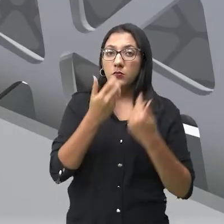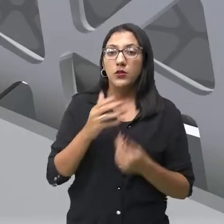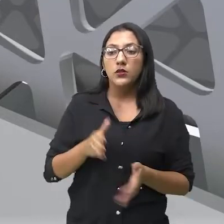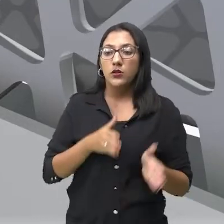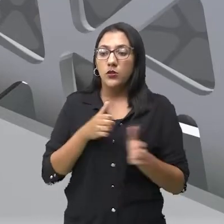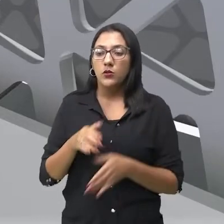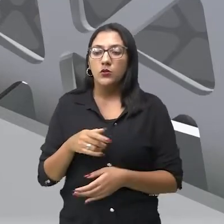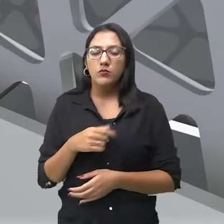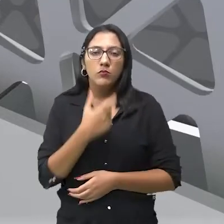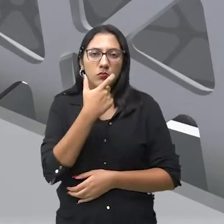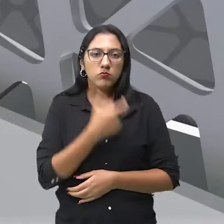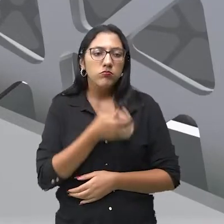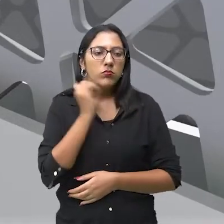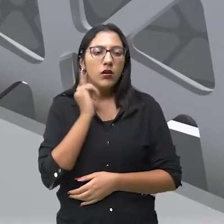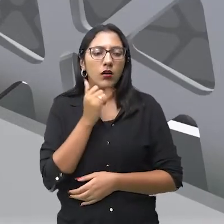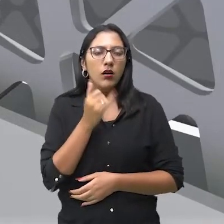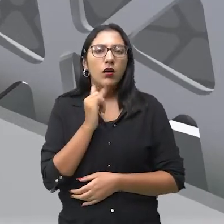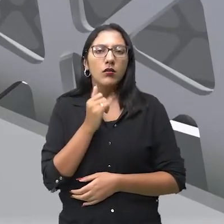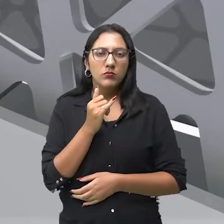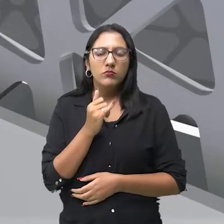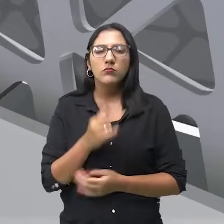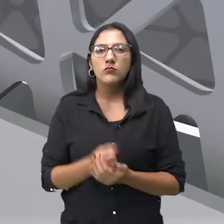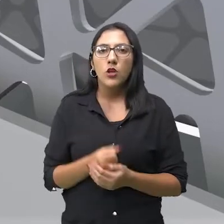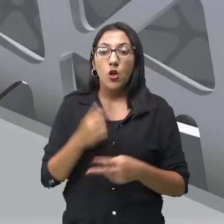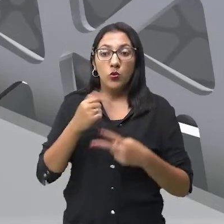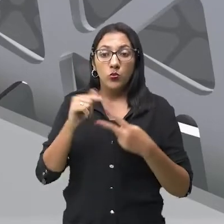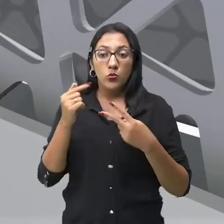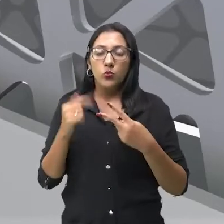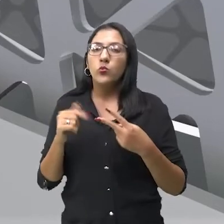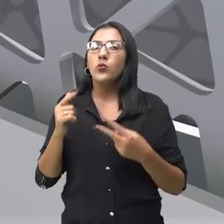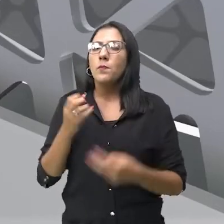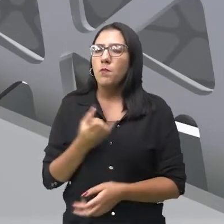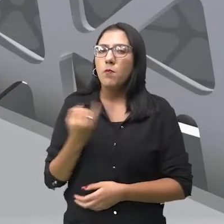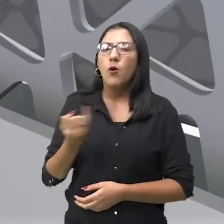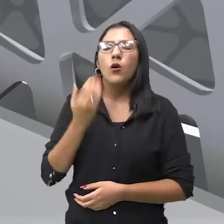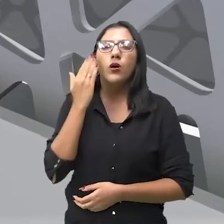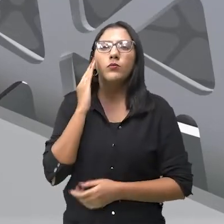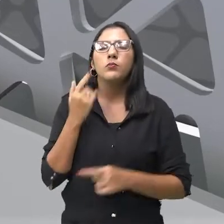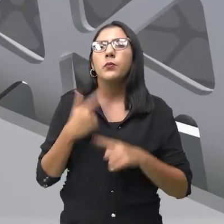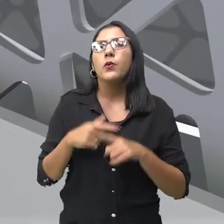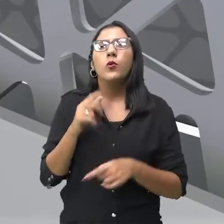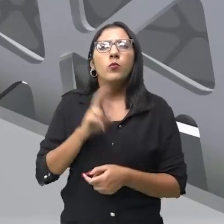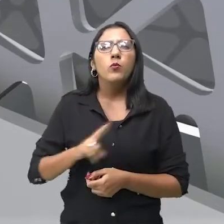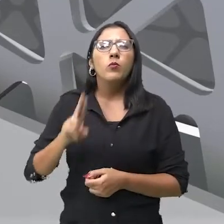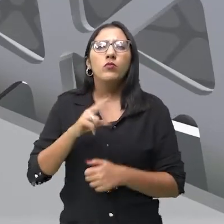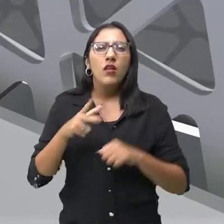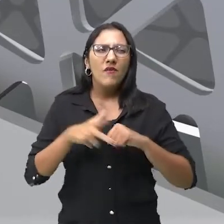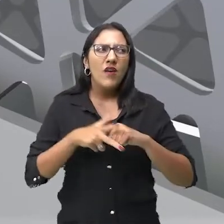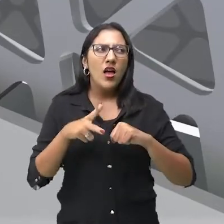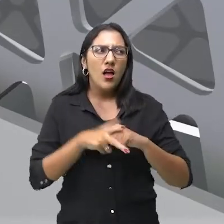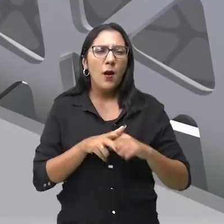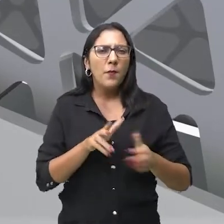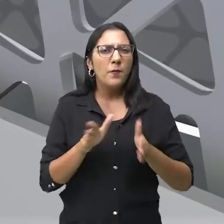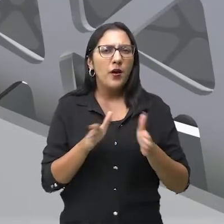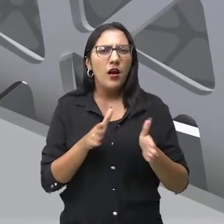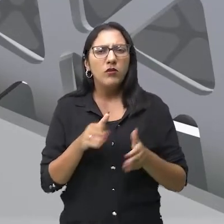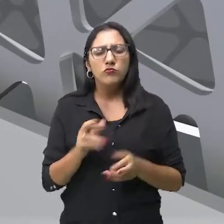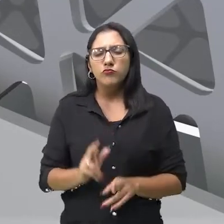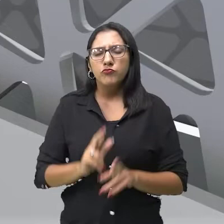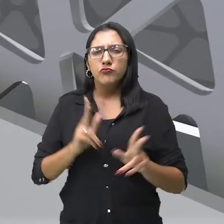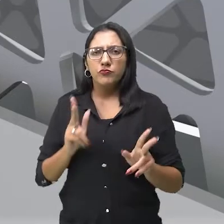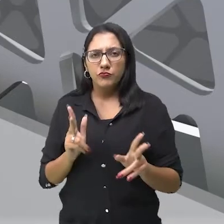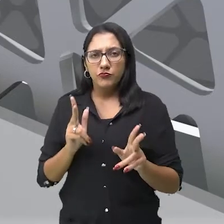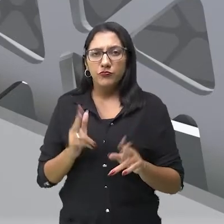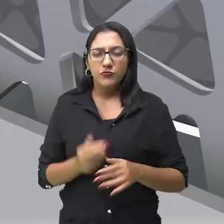narrador fala, e tudo isso é importante de entender para a gente entender por que usa o verbo num tempo e não em outro